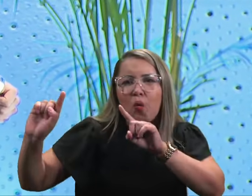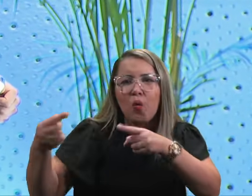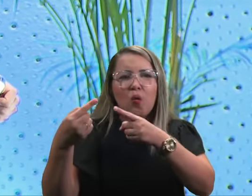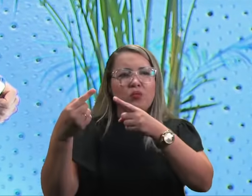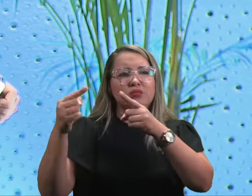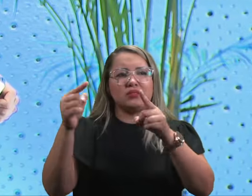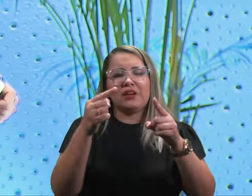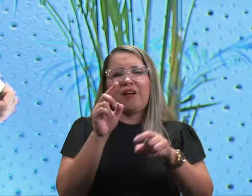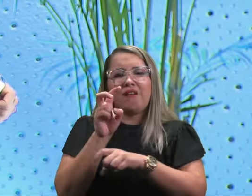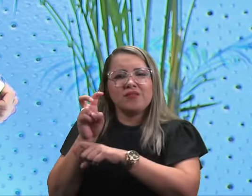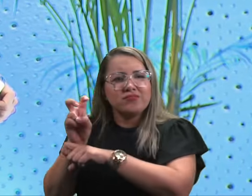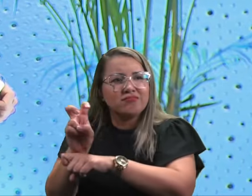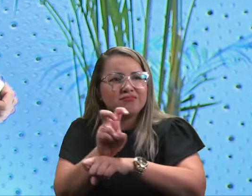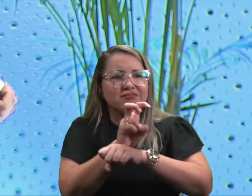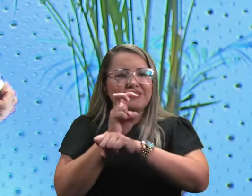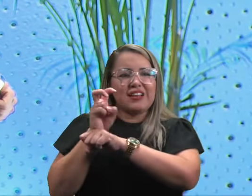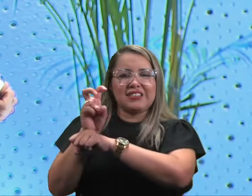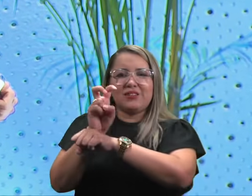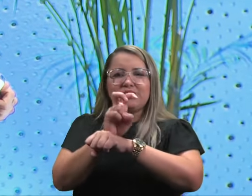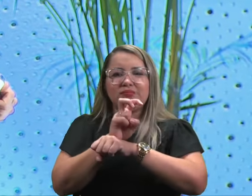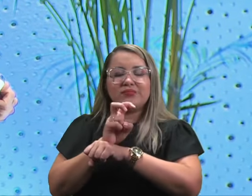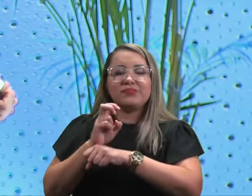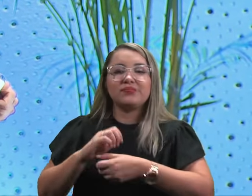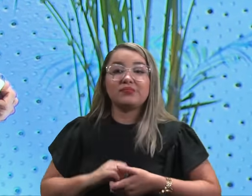diante. Muito triste.